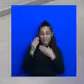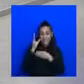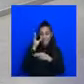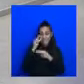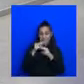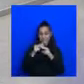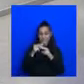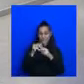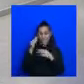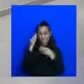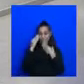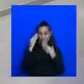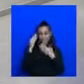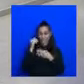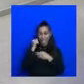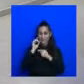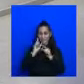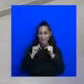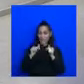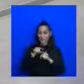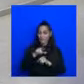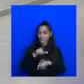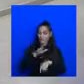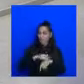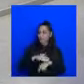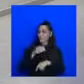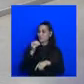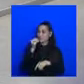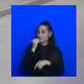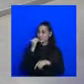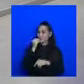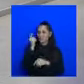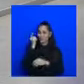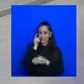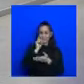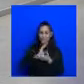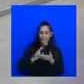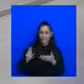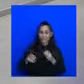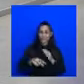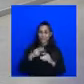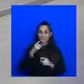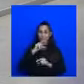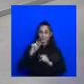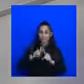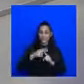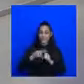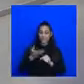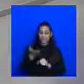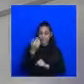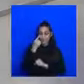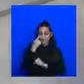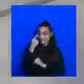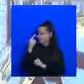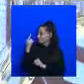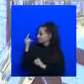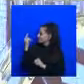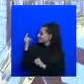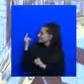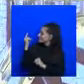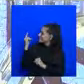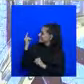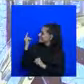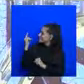à Tainara. Você tem mais uma chance de ganhar. Passaremos então ao segundo sorteio da dupla cena. Vamos lá? Bolas